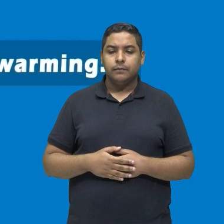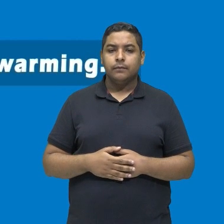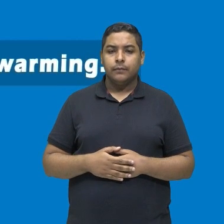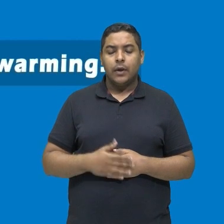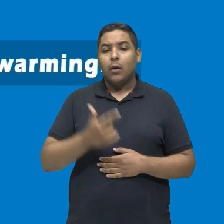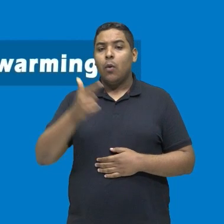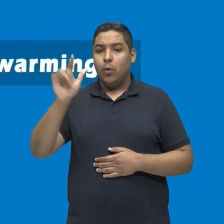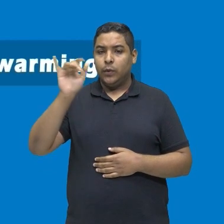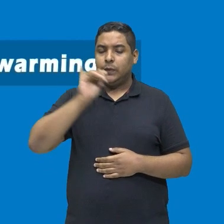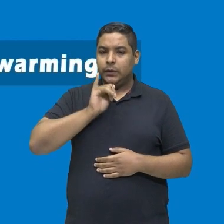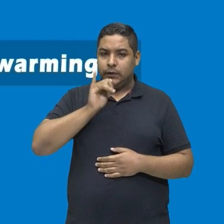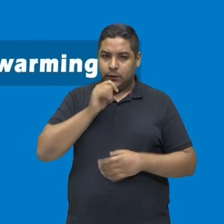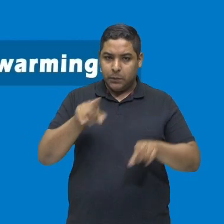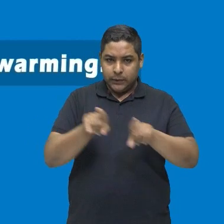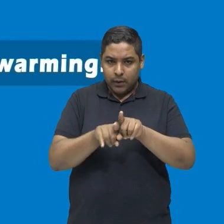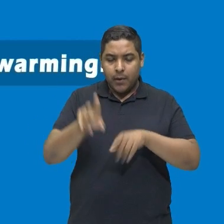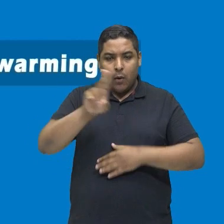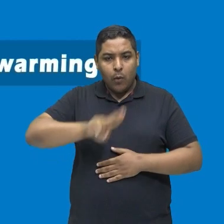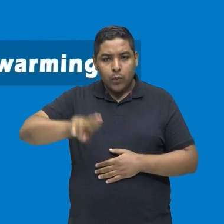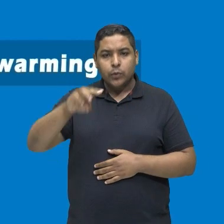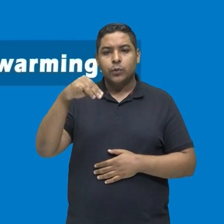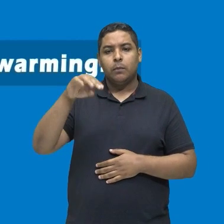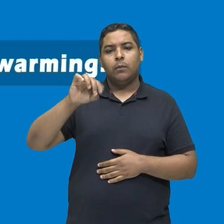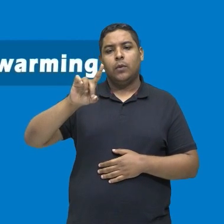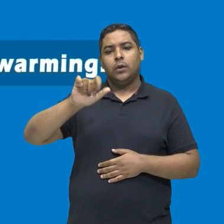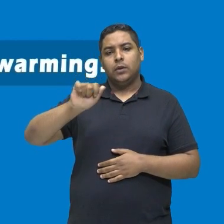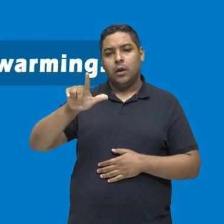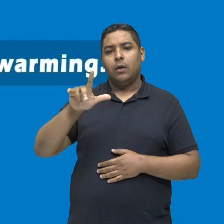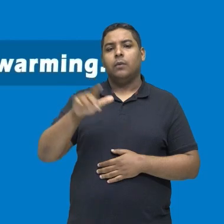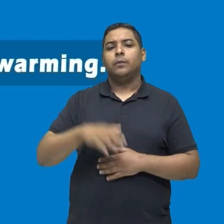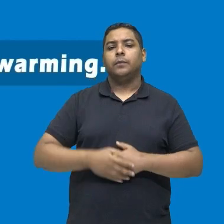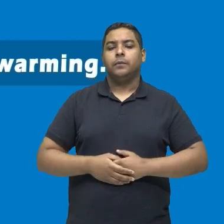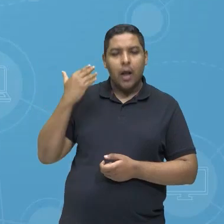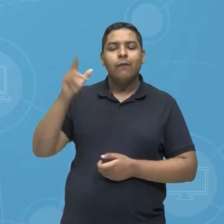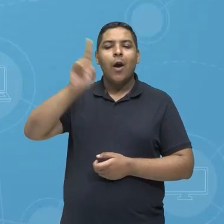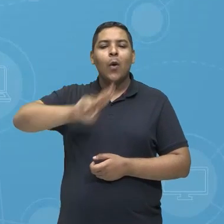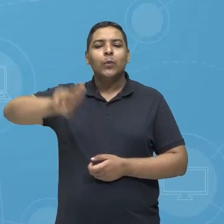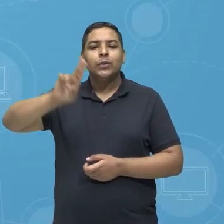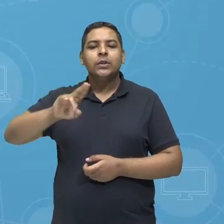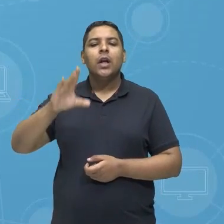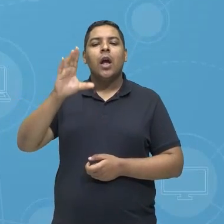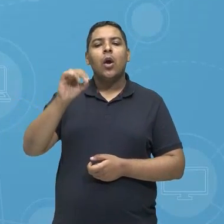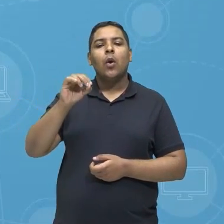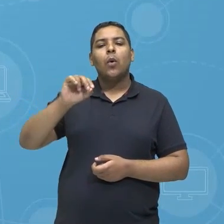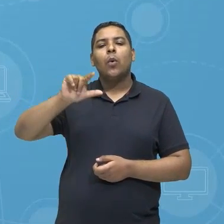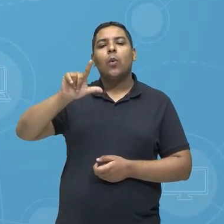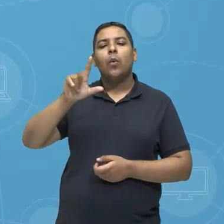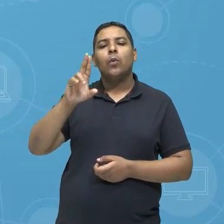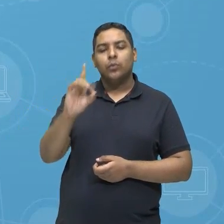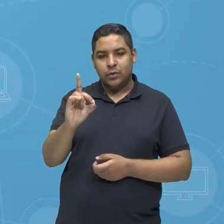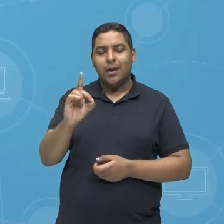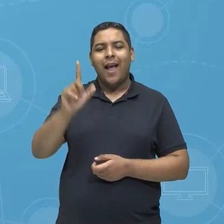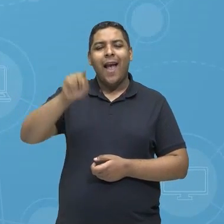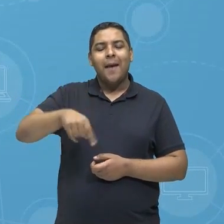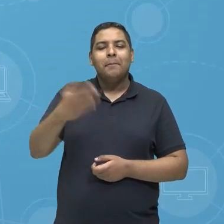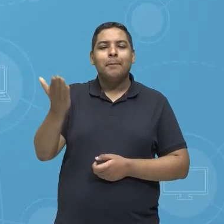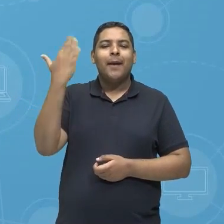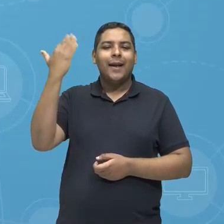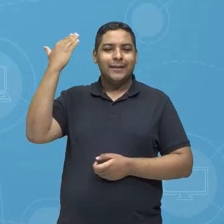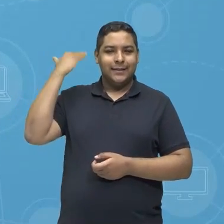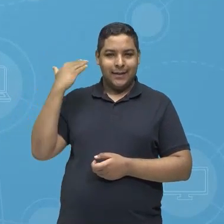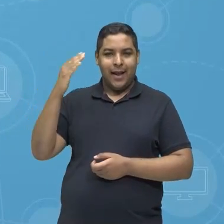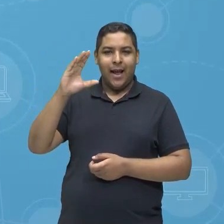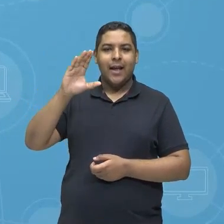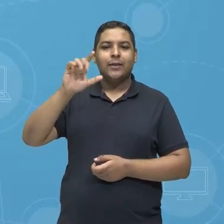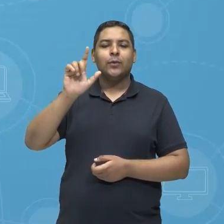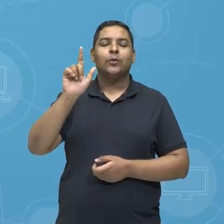de uso aí do modal could, tá certo? Porque, de fato, could é o passado do can.